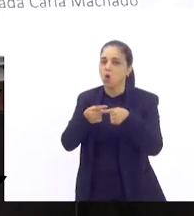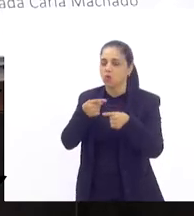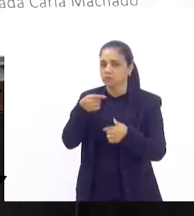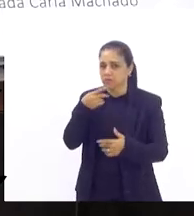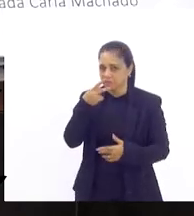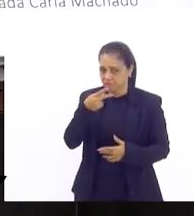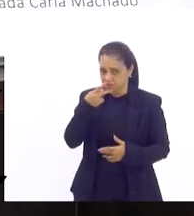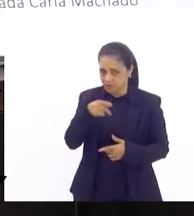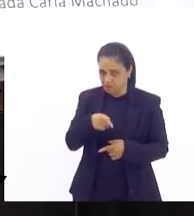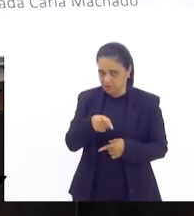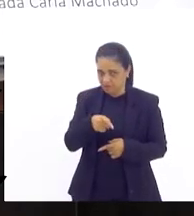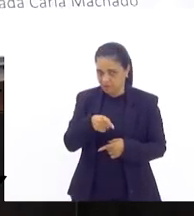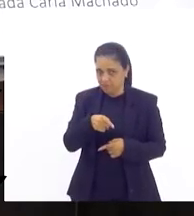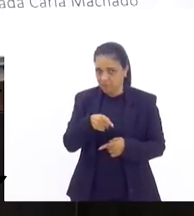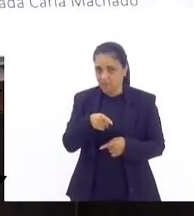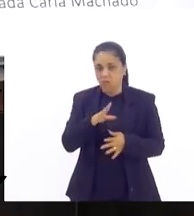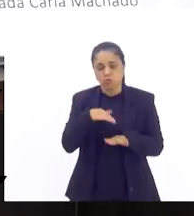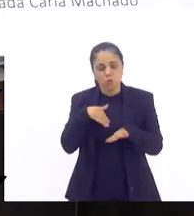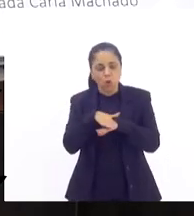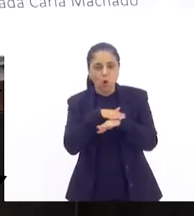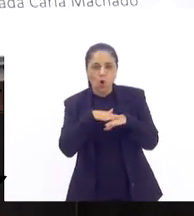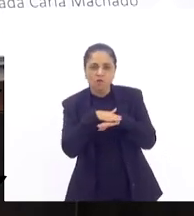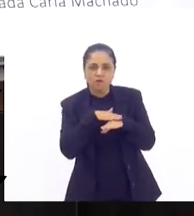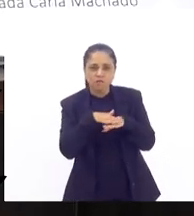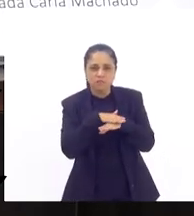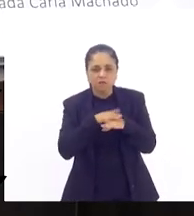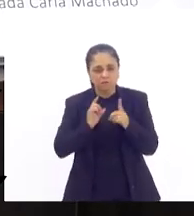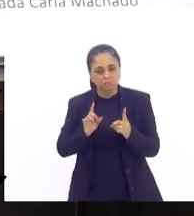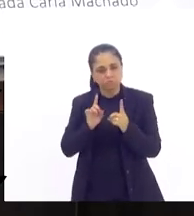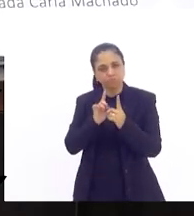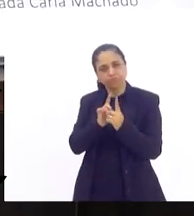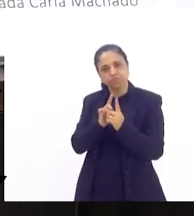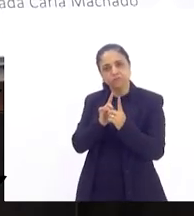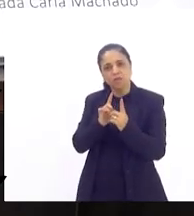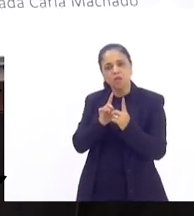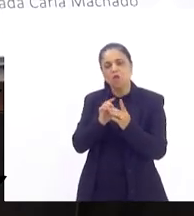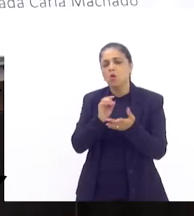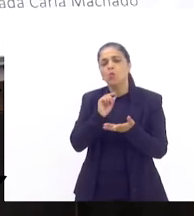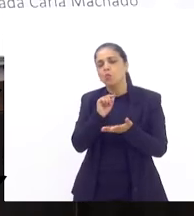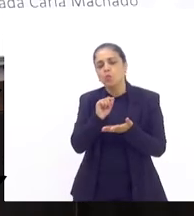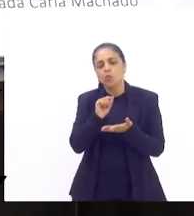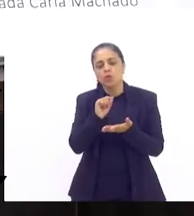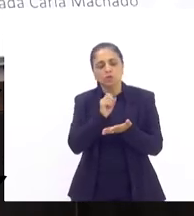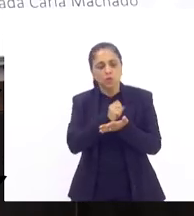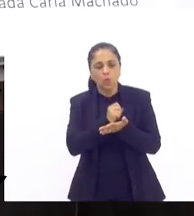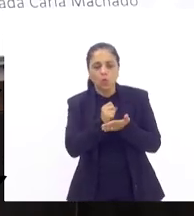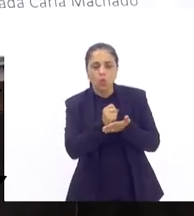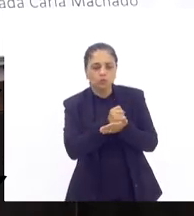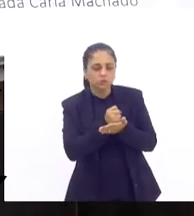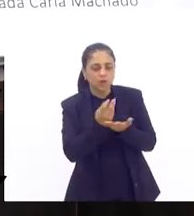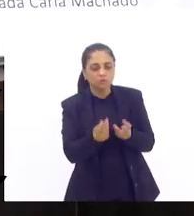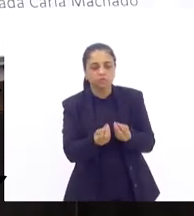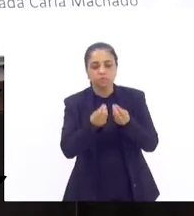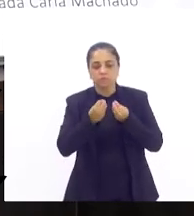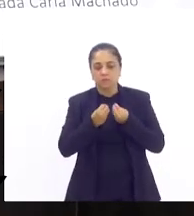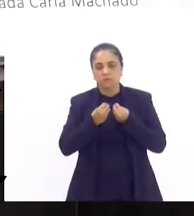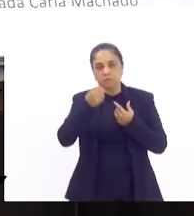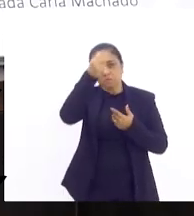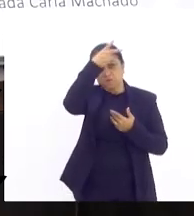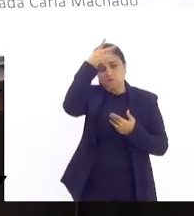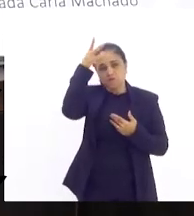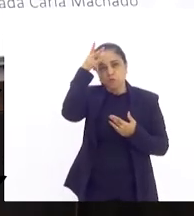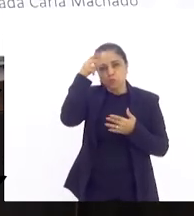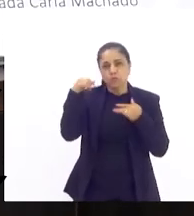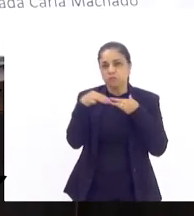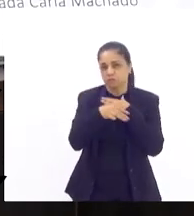para poder conversar, eu perguntava qual vai ser a contrapartida para o meu município? Qual